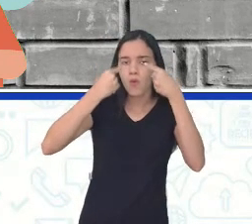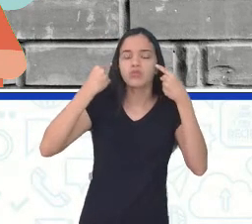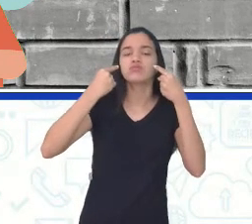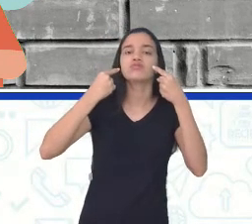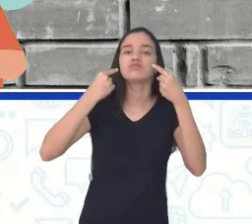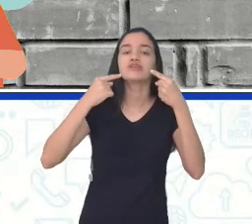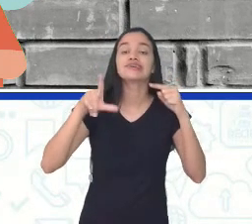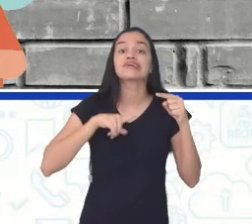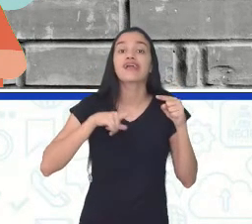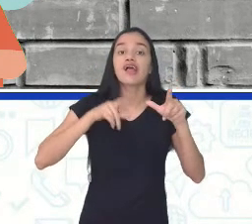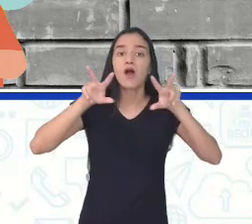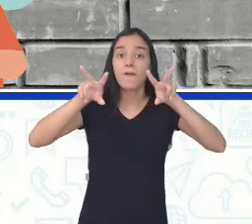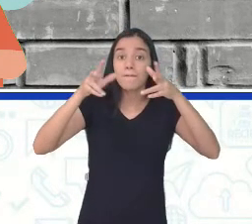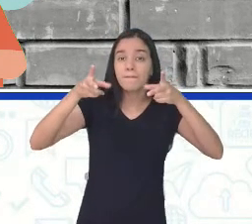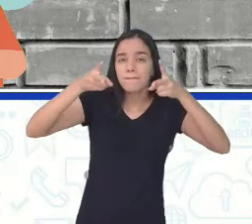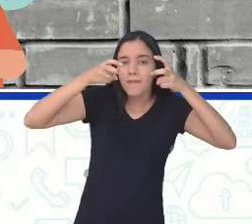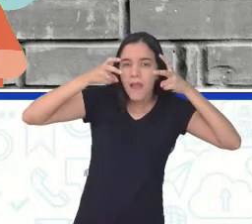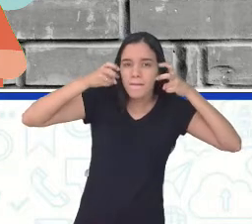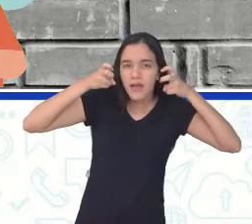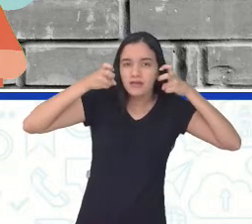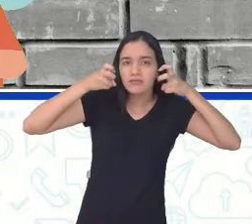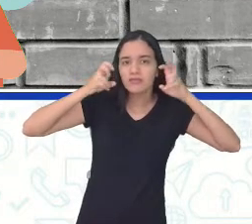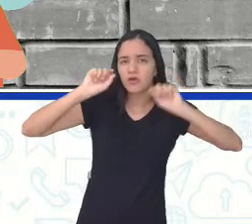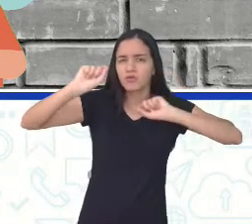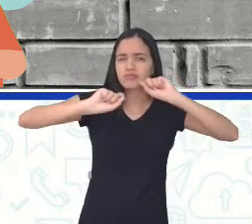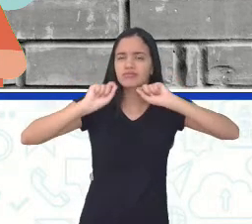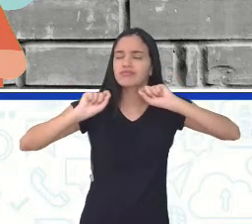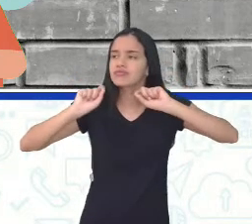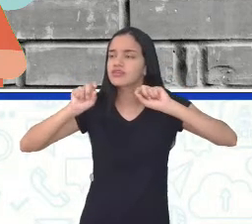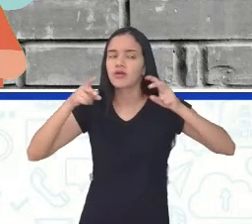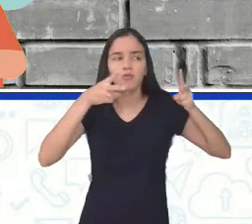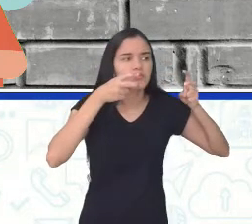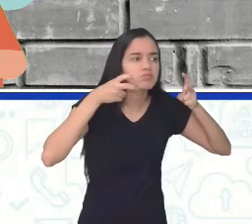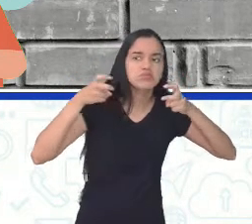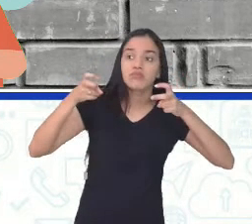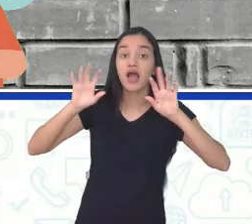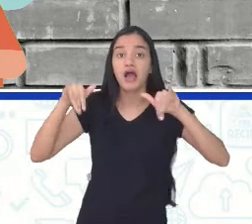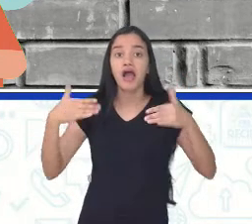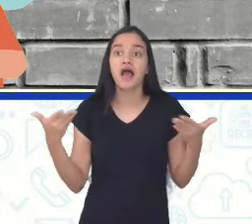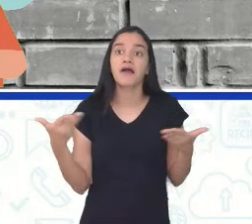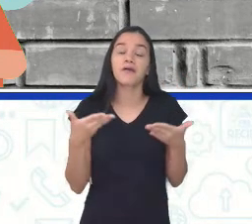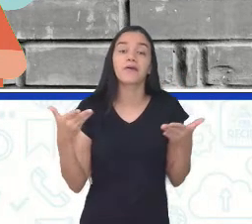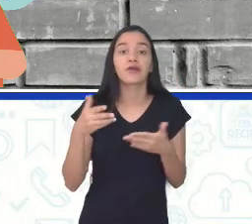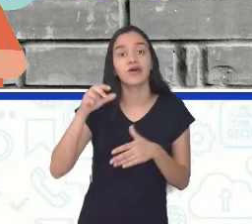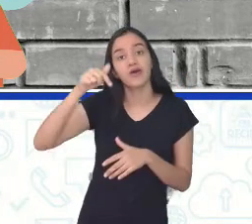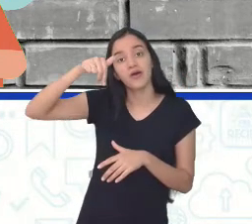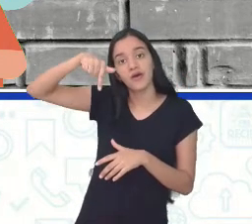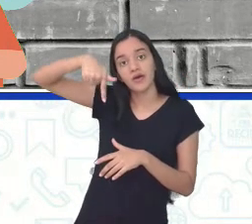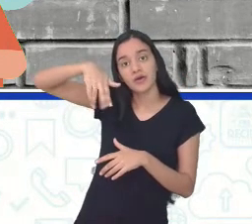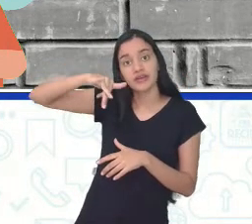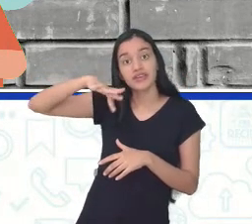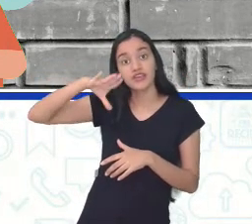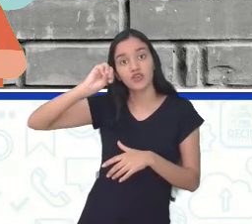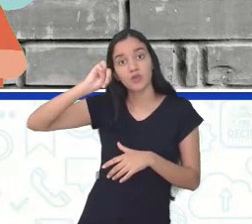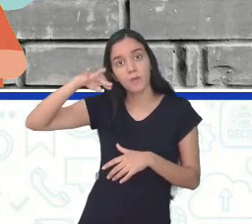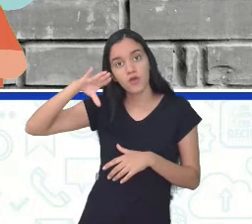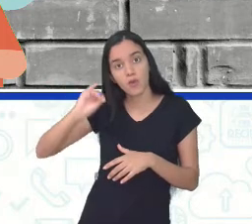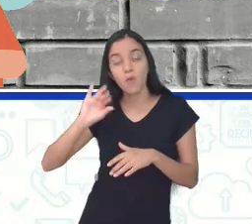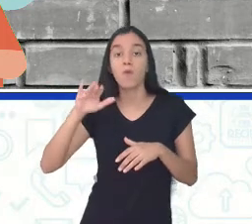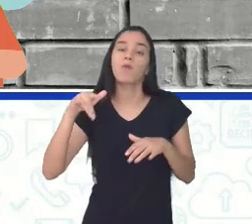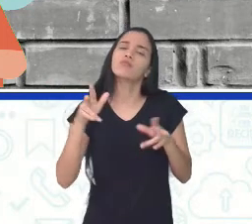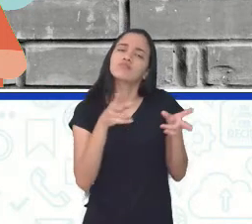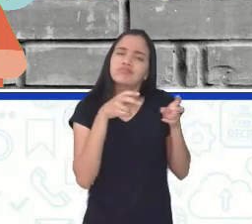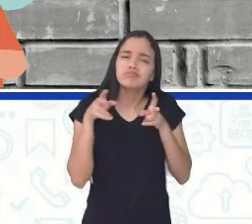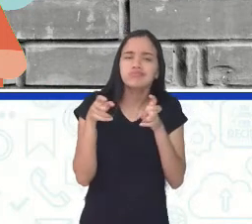ter os receptores que vão captar o que está à nossa volta. Agora vem um bem interessante: quimiorreceptores.